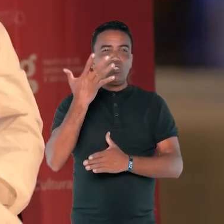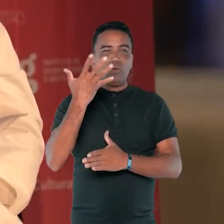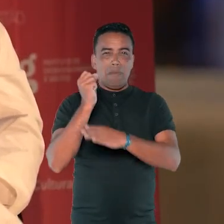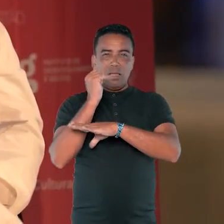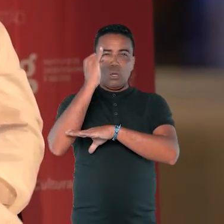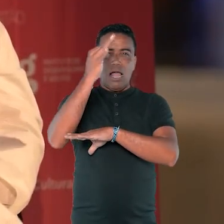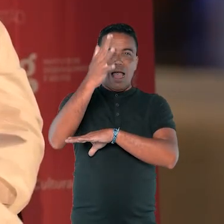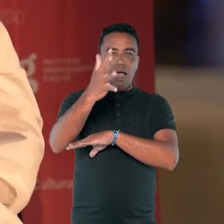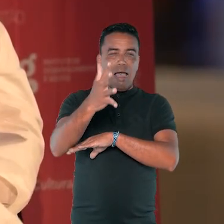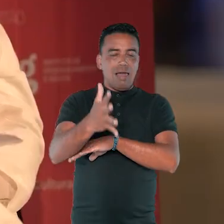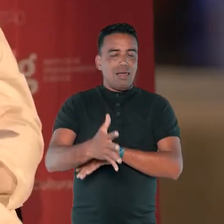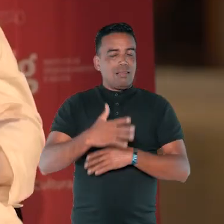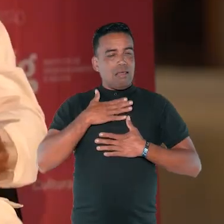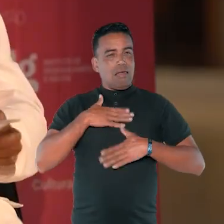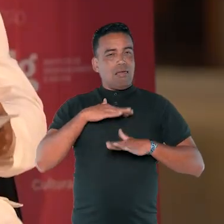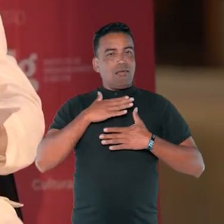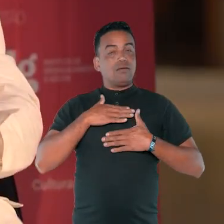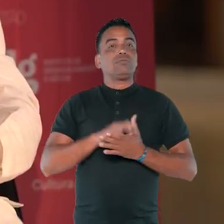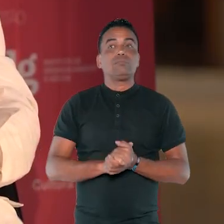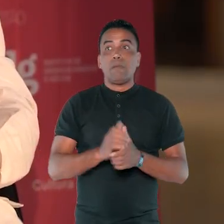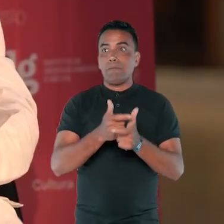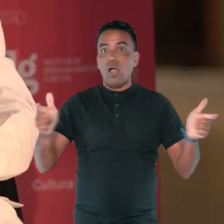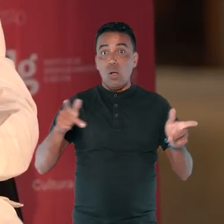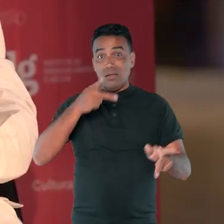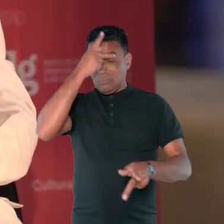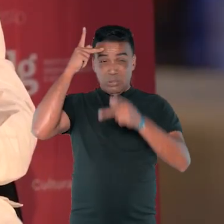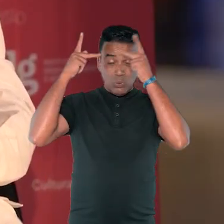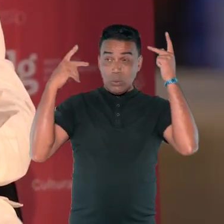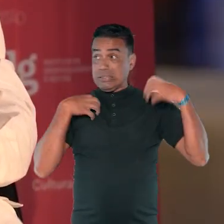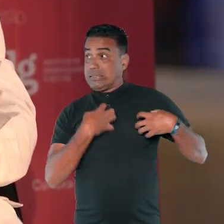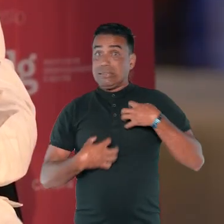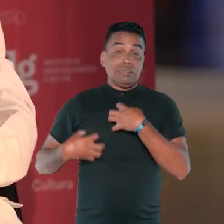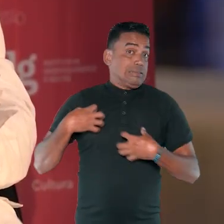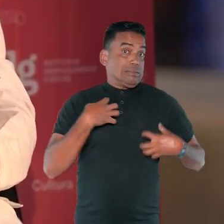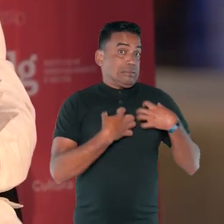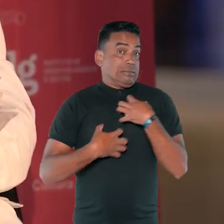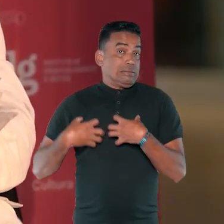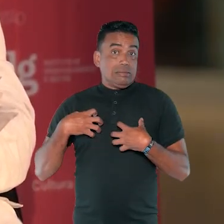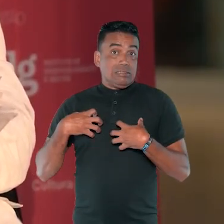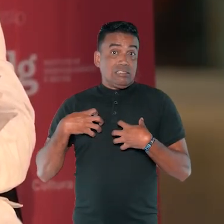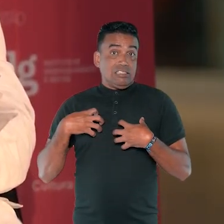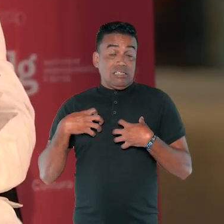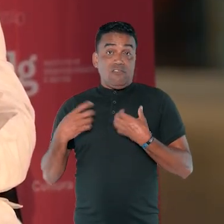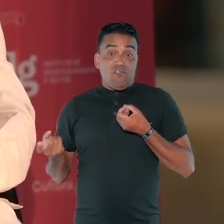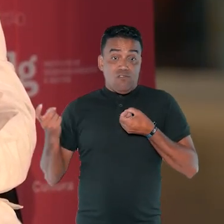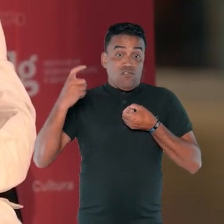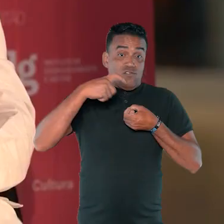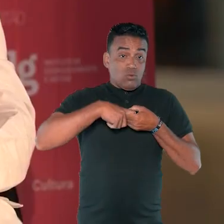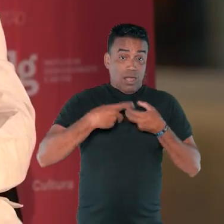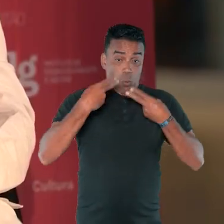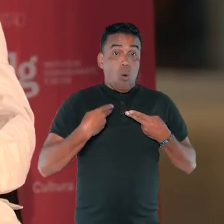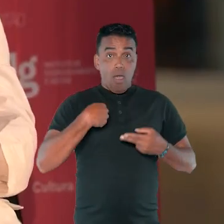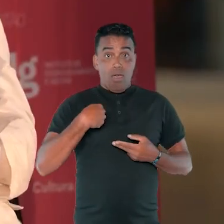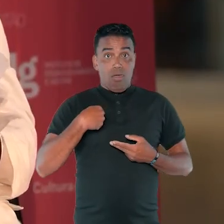madrugada. Os mais afoitos e desesperados, em vez de regressarem como eu,